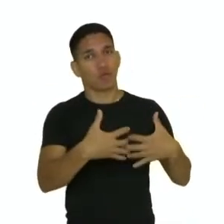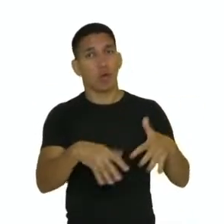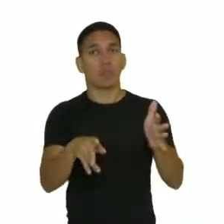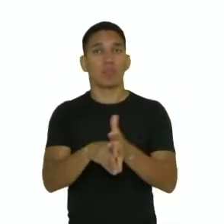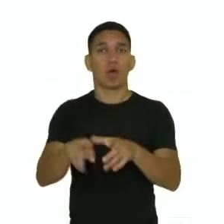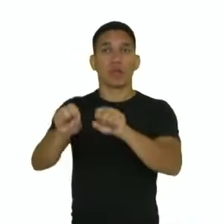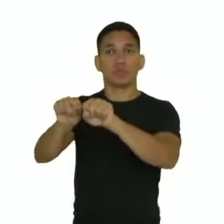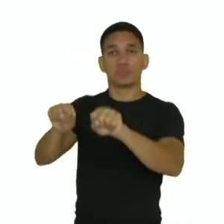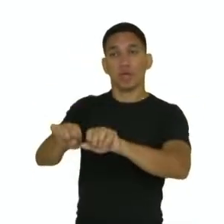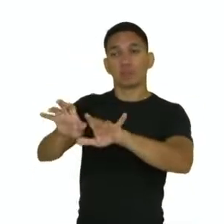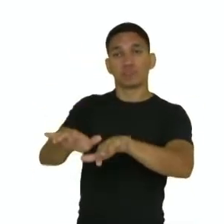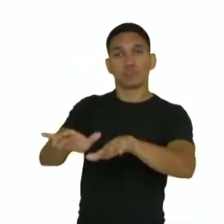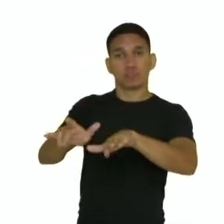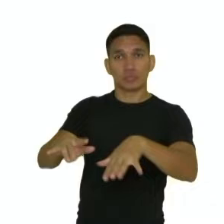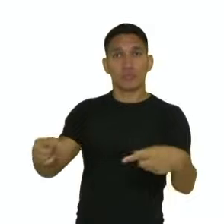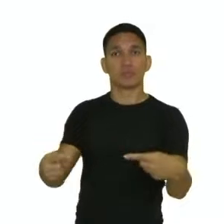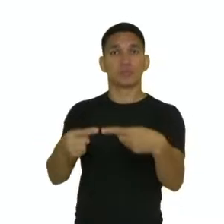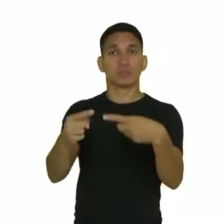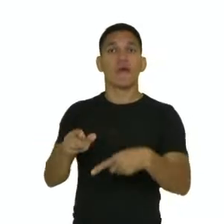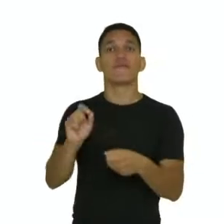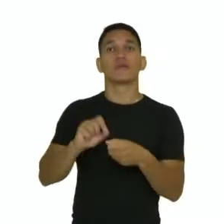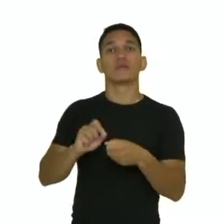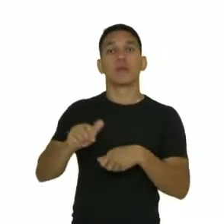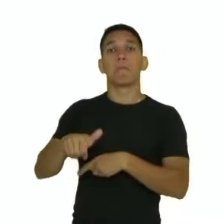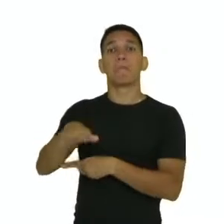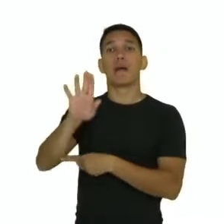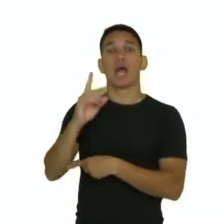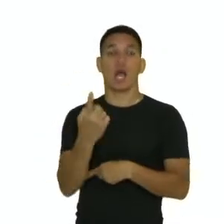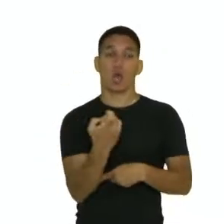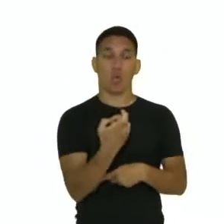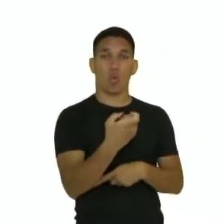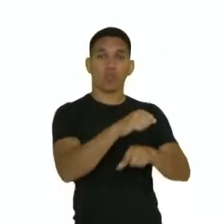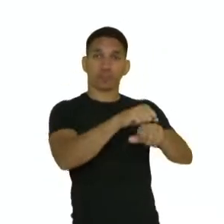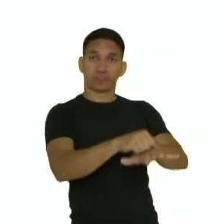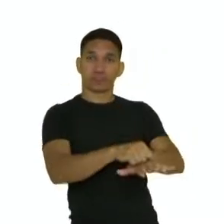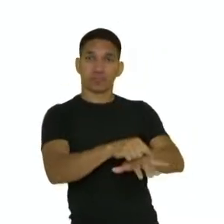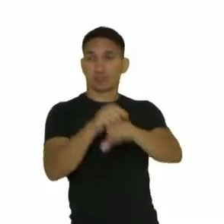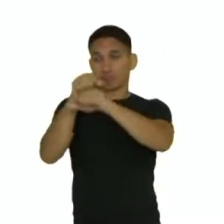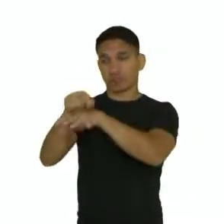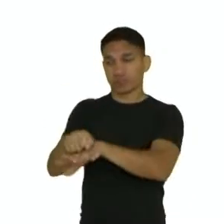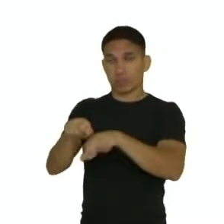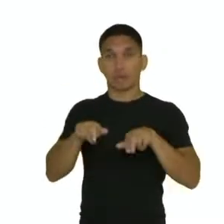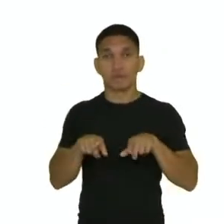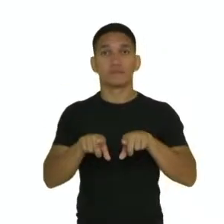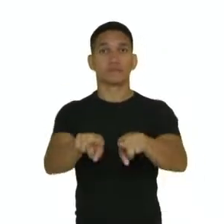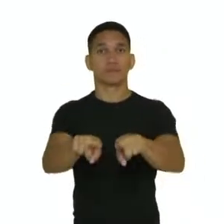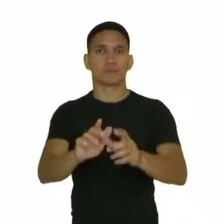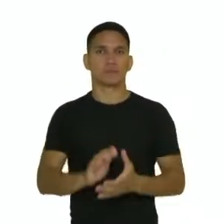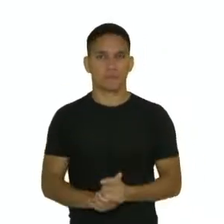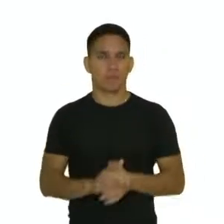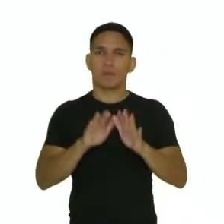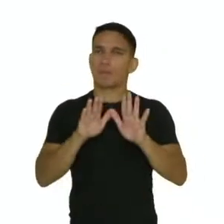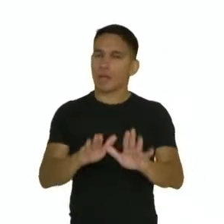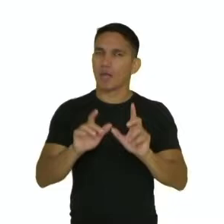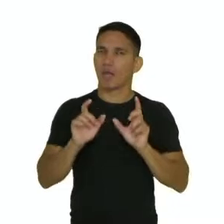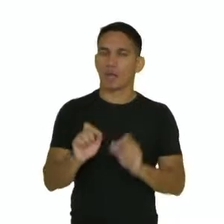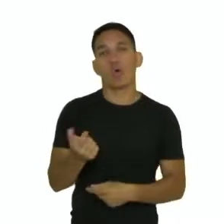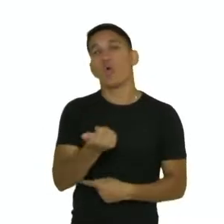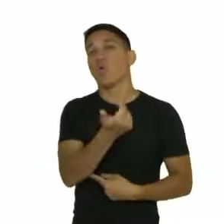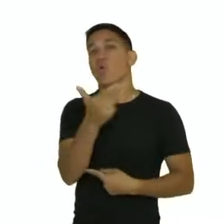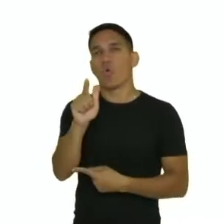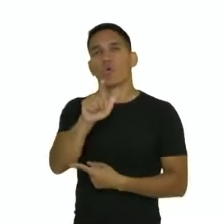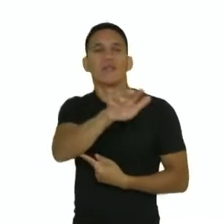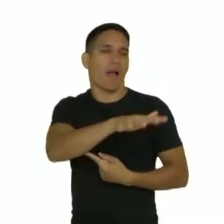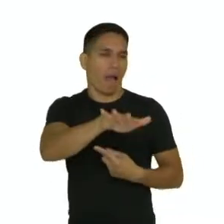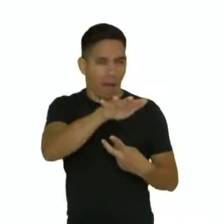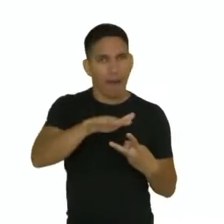computador de executar mais de um programa simultaneamente, ou seja, ao mesmo tempo. Entretanto, outras áreas